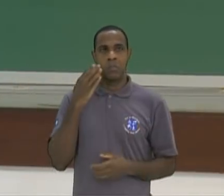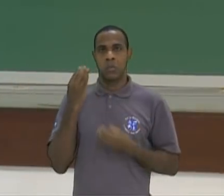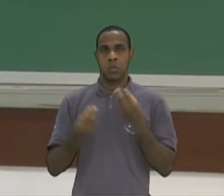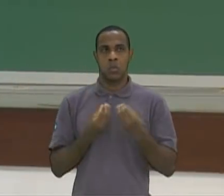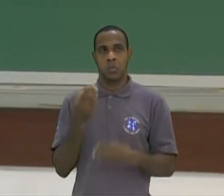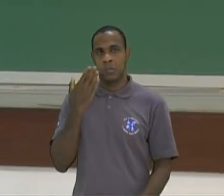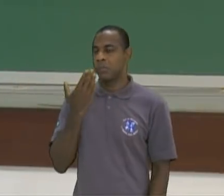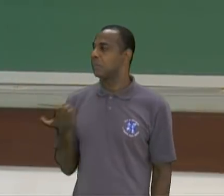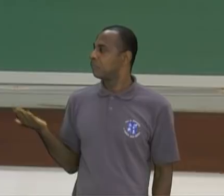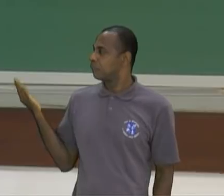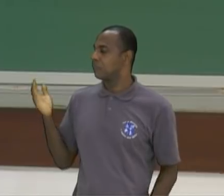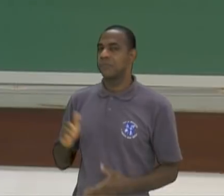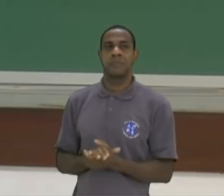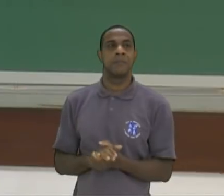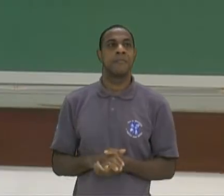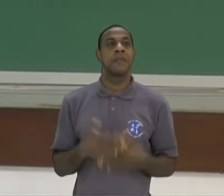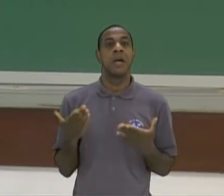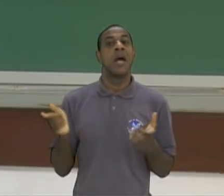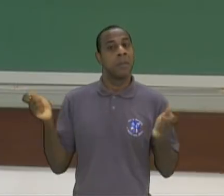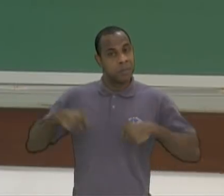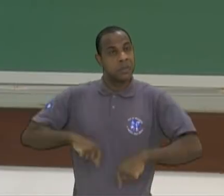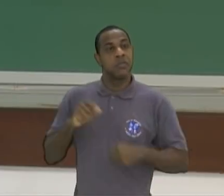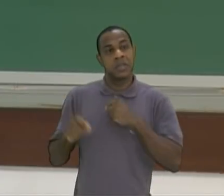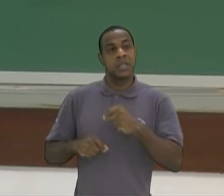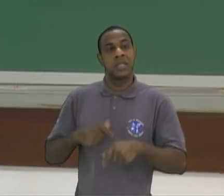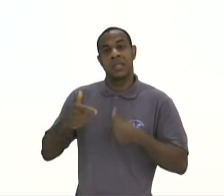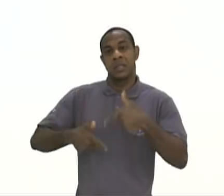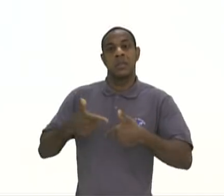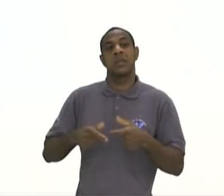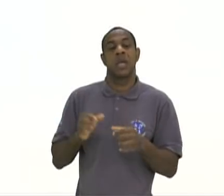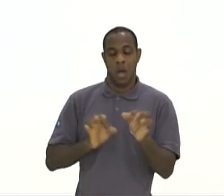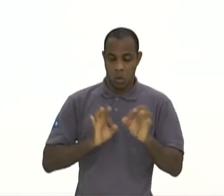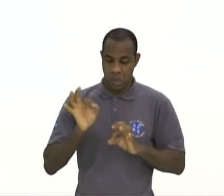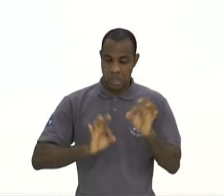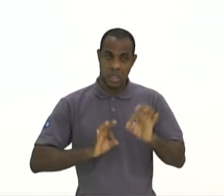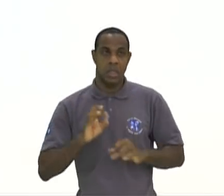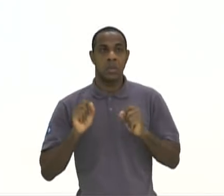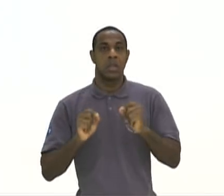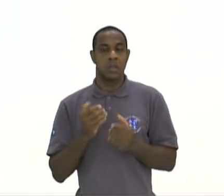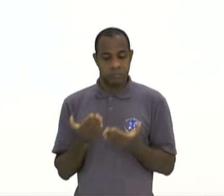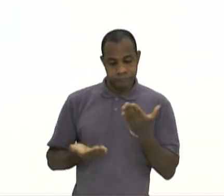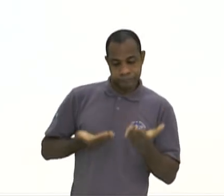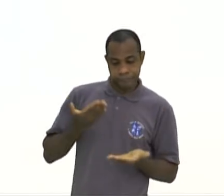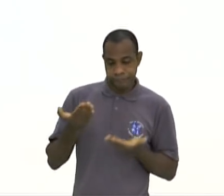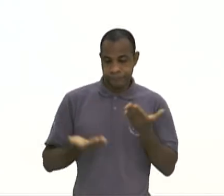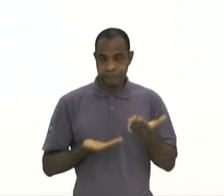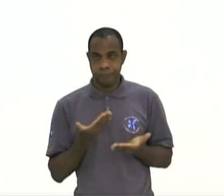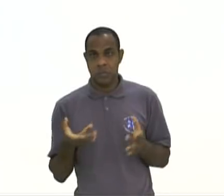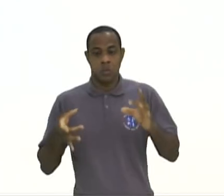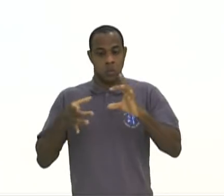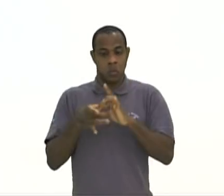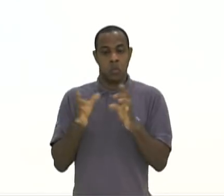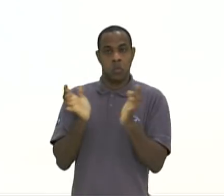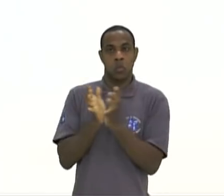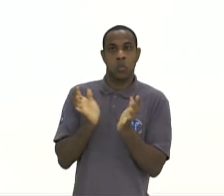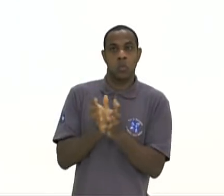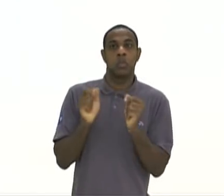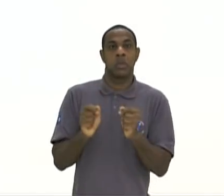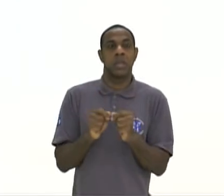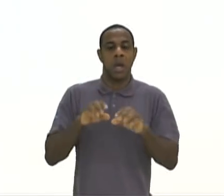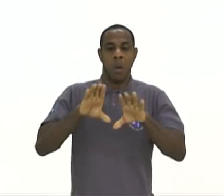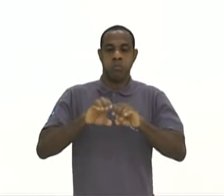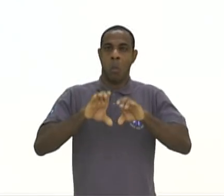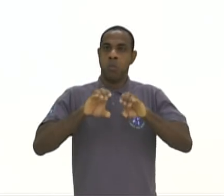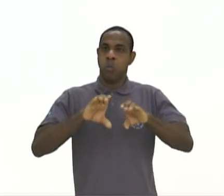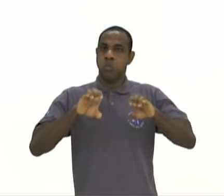Então, com a antiginástica, é possível trabalhar a reorganização e o equilíbrio entre essas cadeias musculares, pois uma